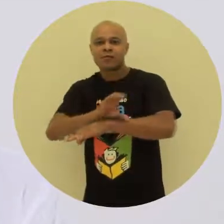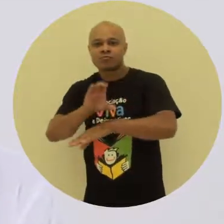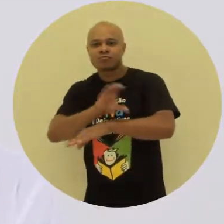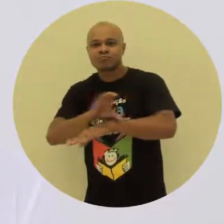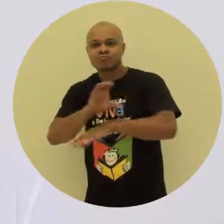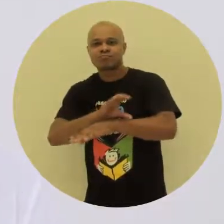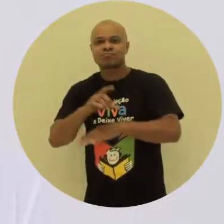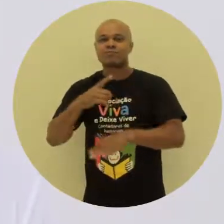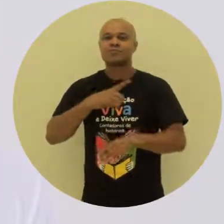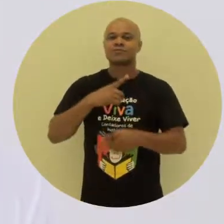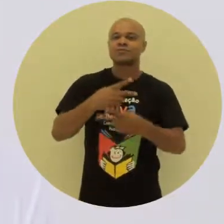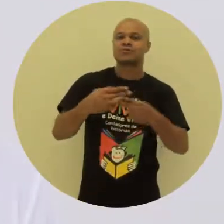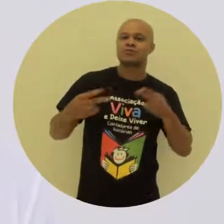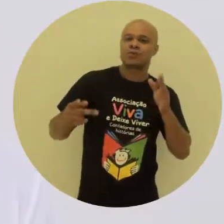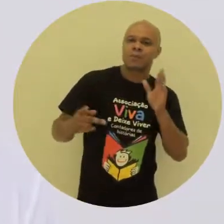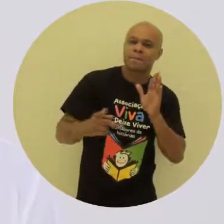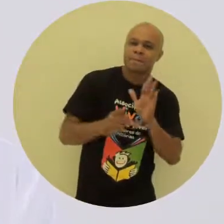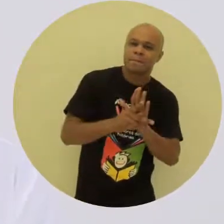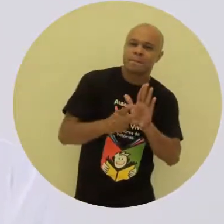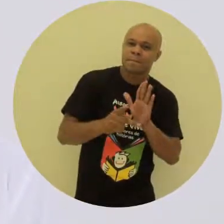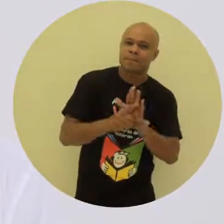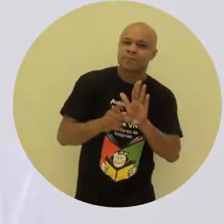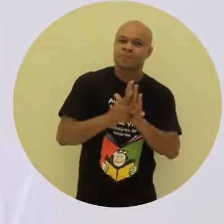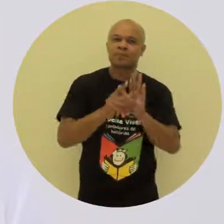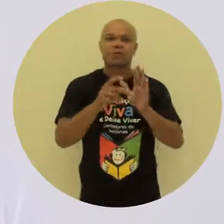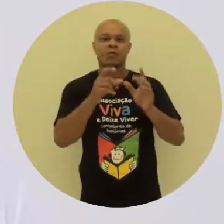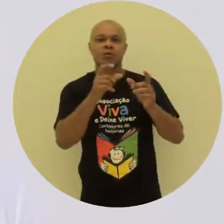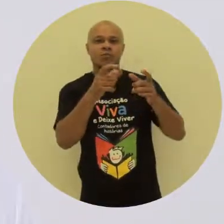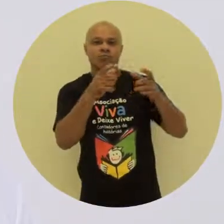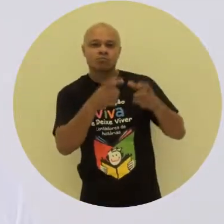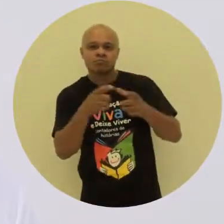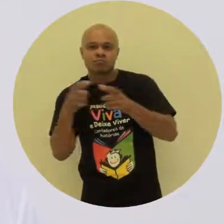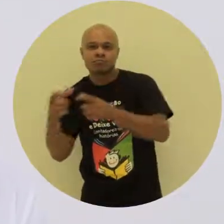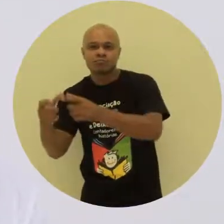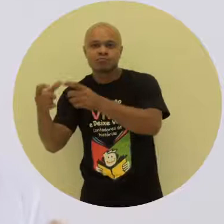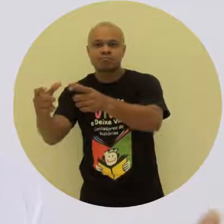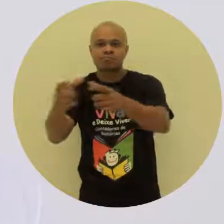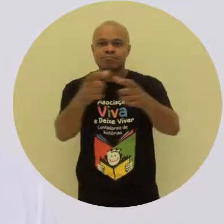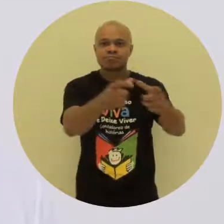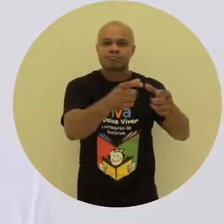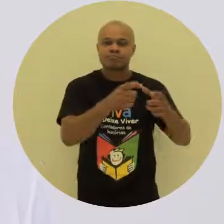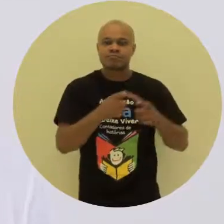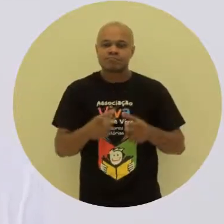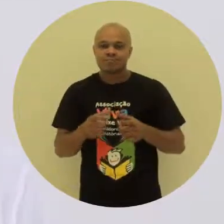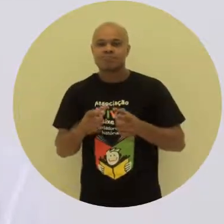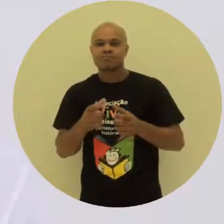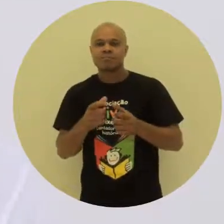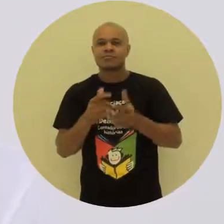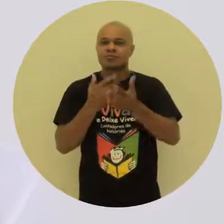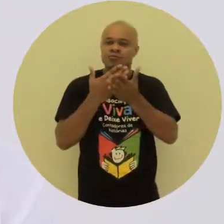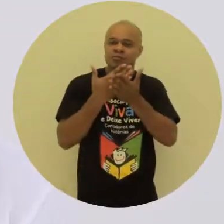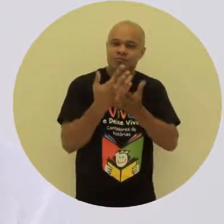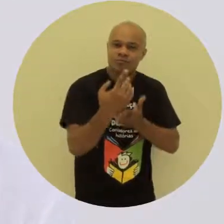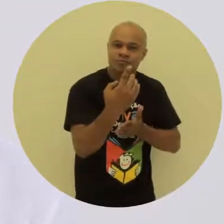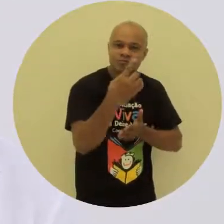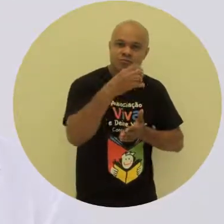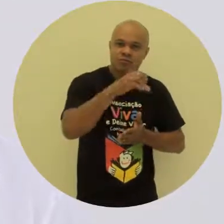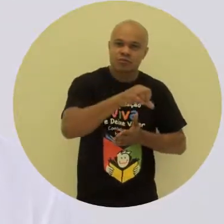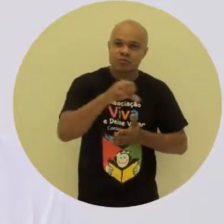de alguns módulos que foram sendo desenvolvidos nessa caminhada desde